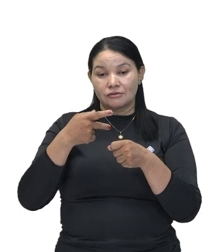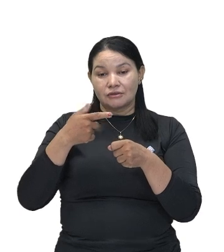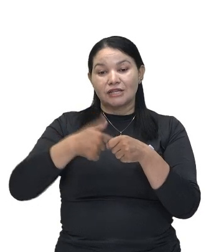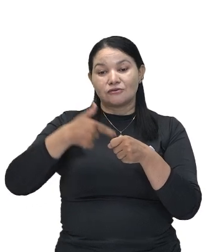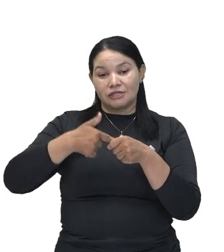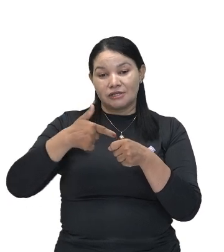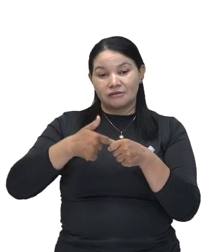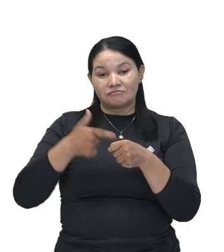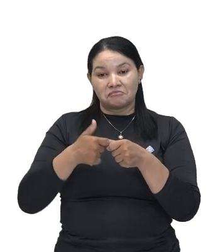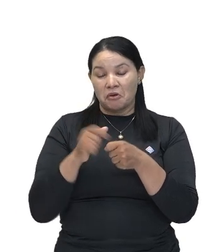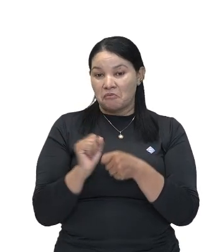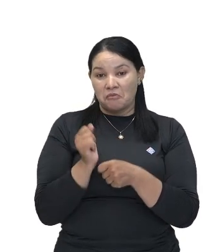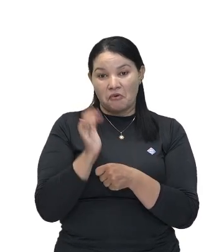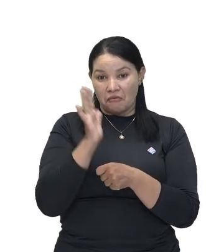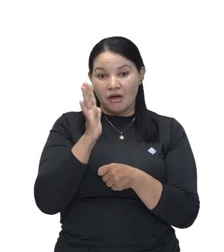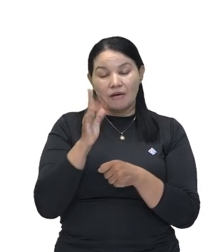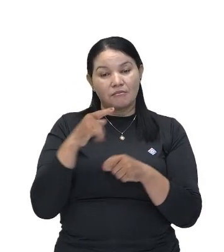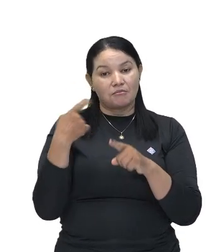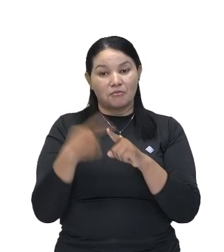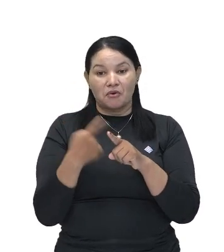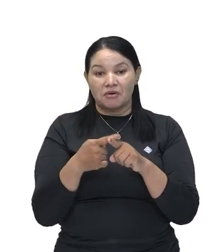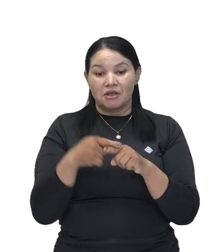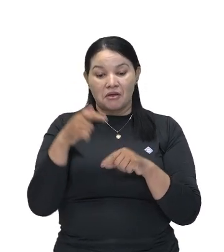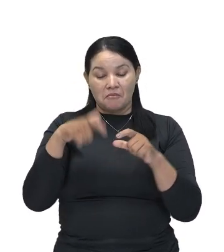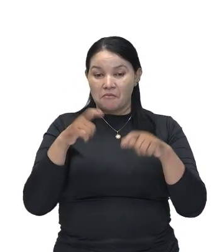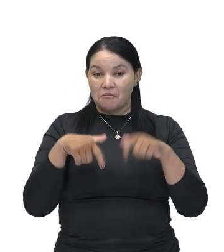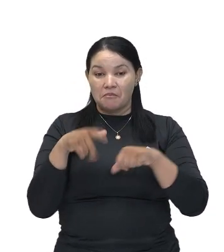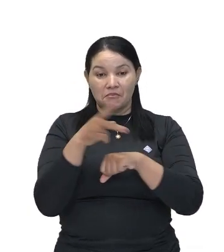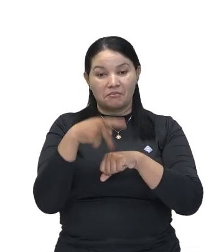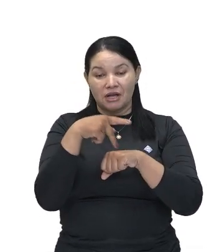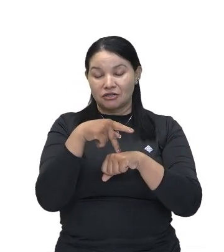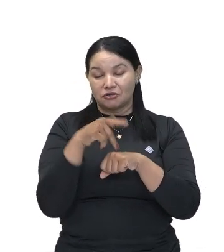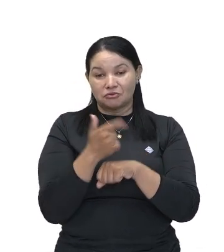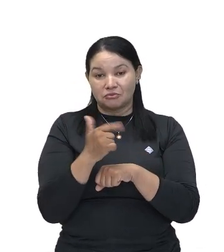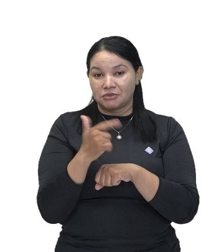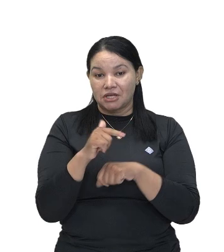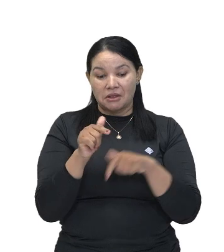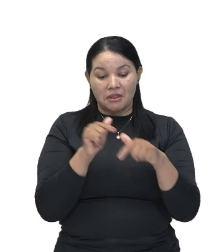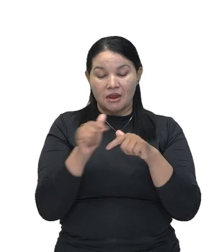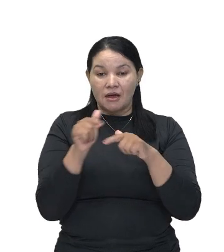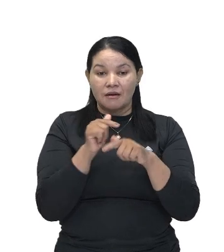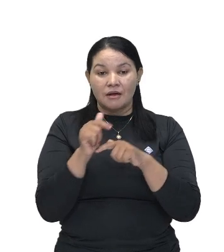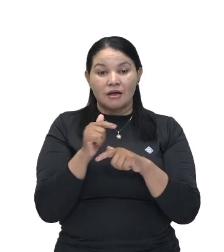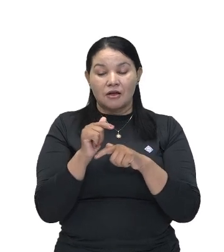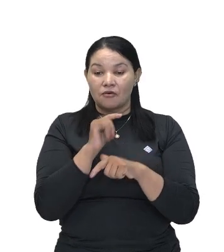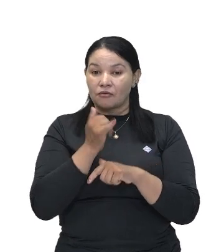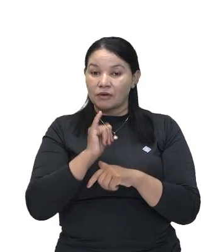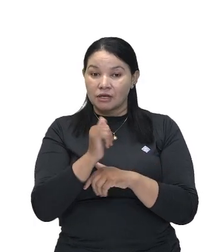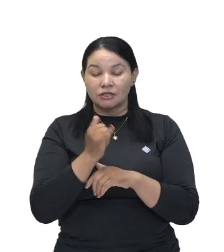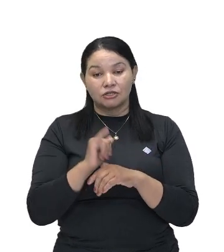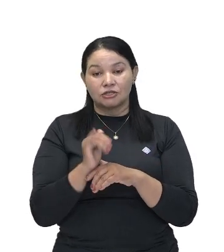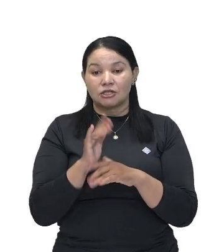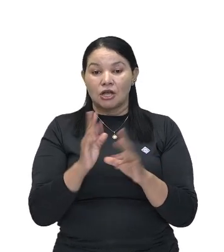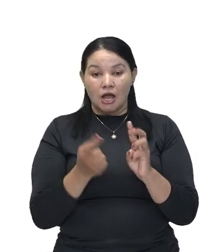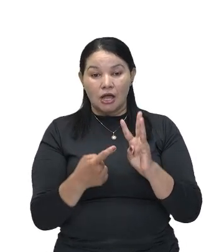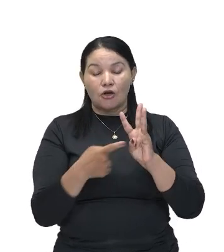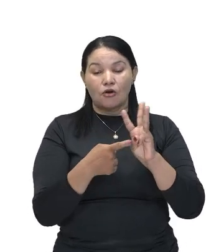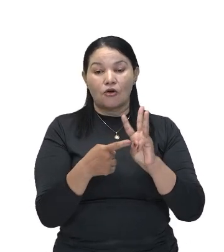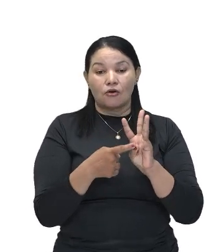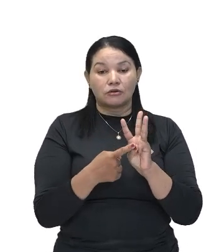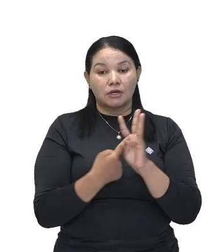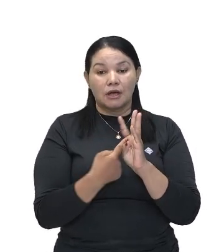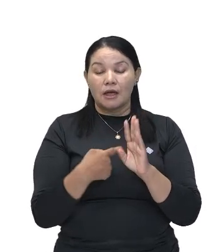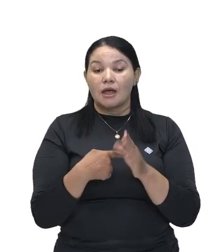não têm essa presença. Então, a atividade, a energia eólica, ela é